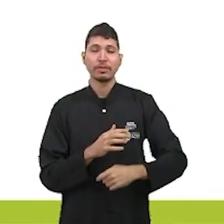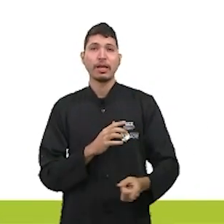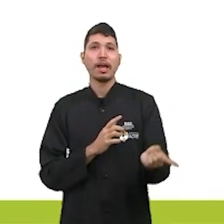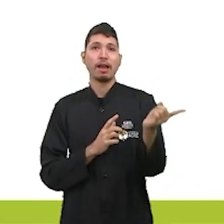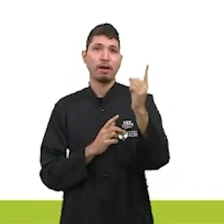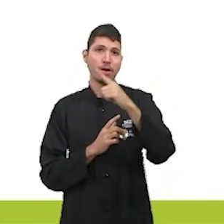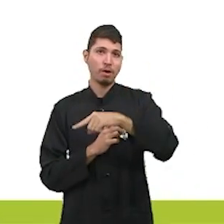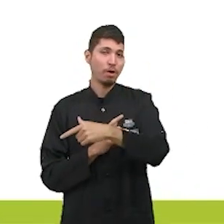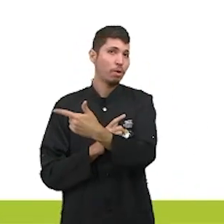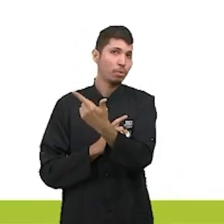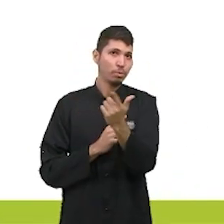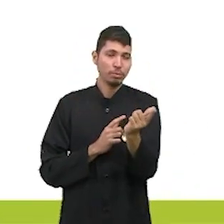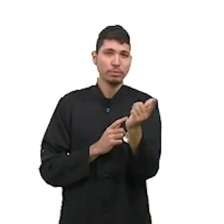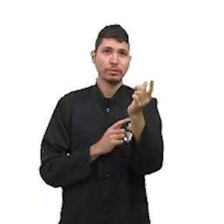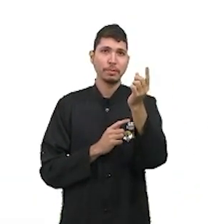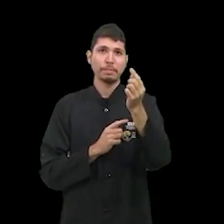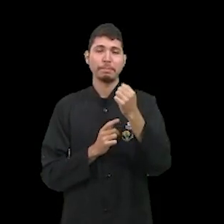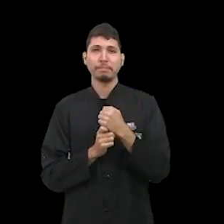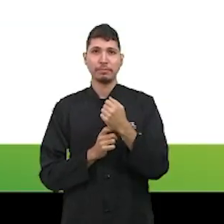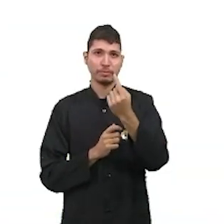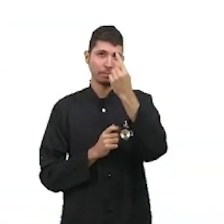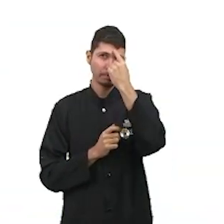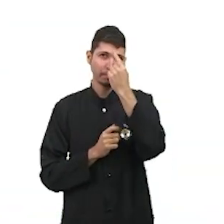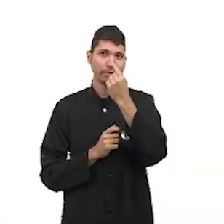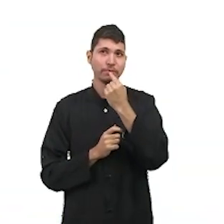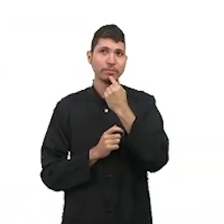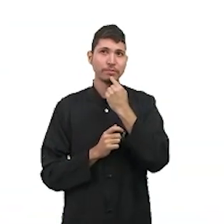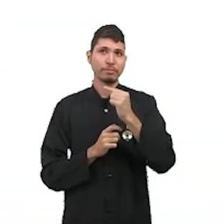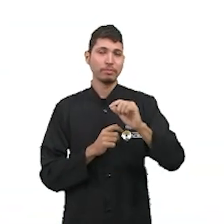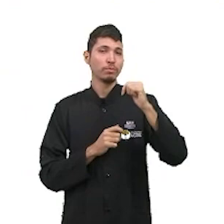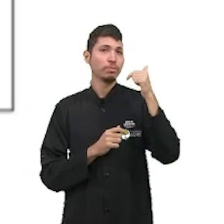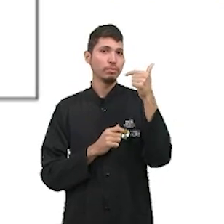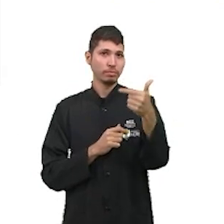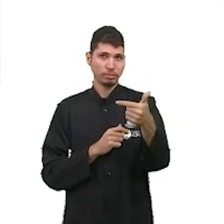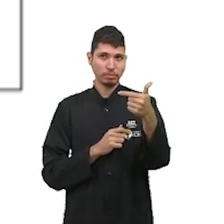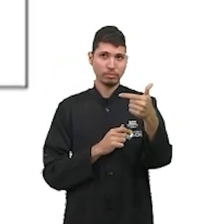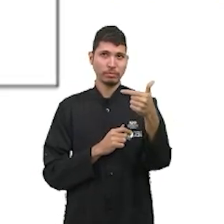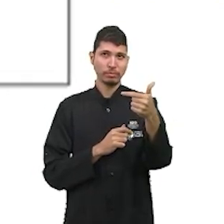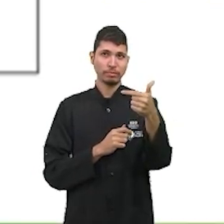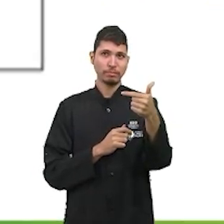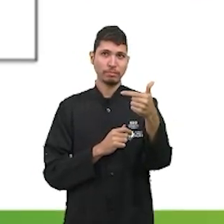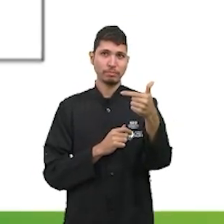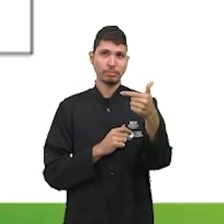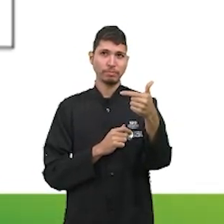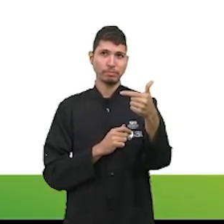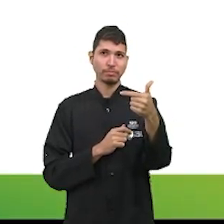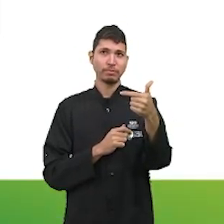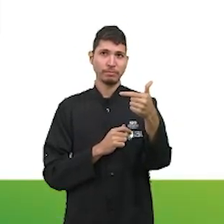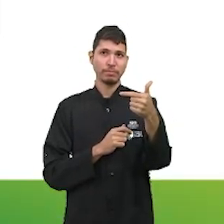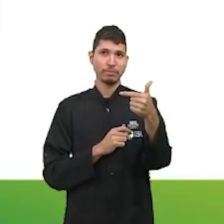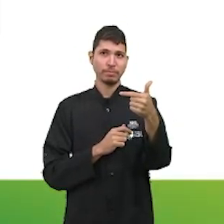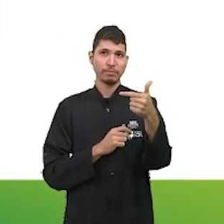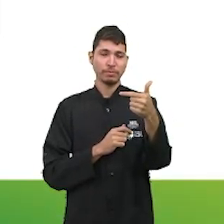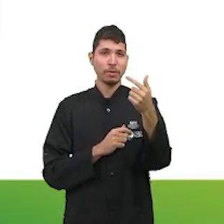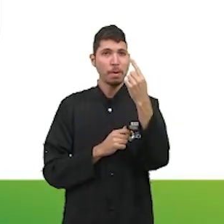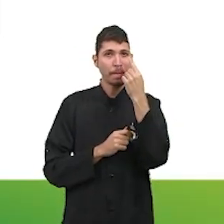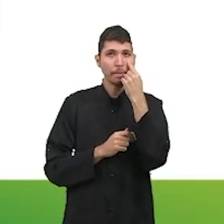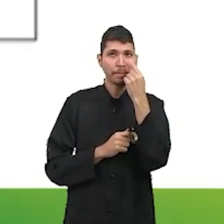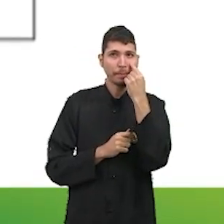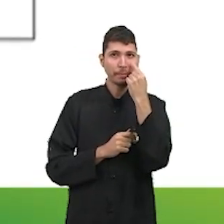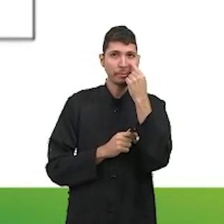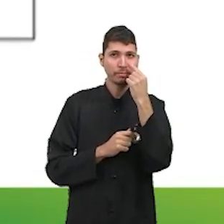nosso elemento 2. Vou dar aqui um zoom no elemento 2, ok? Tá aqui o elemento